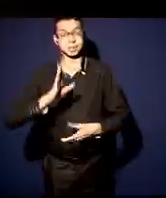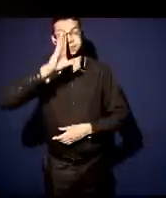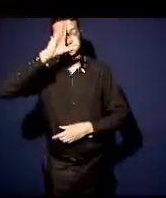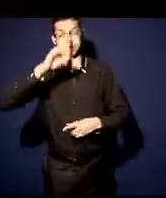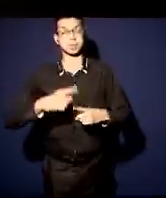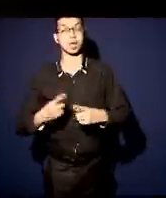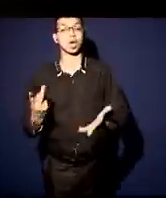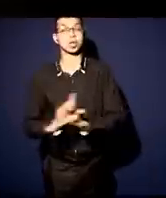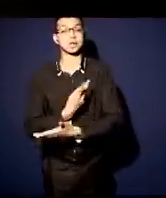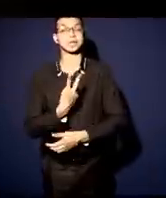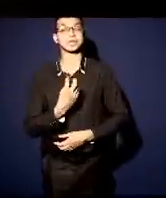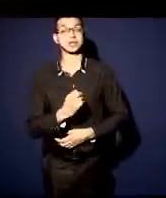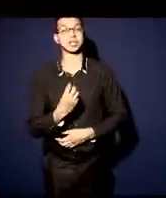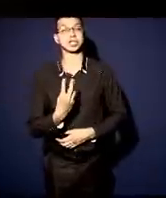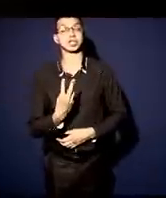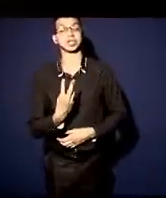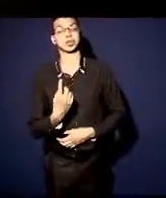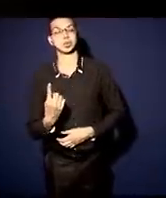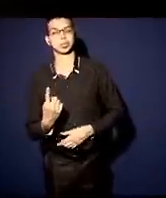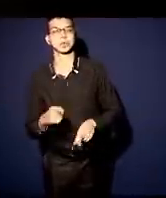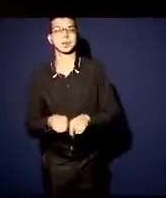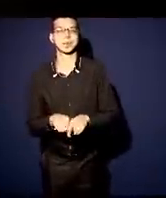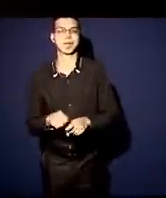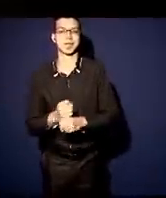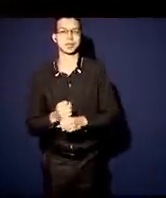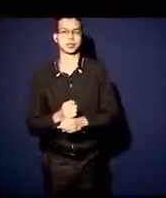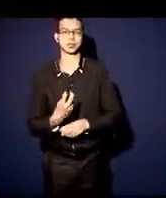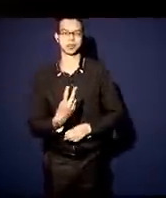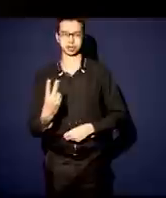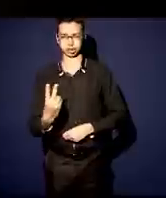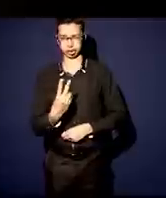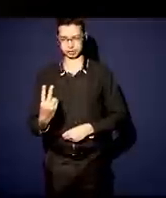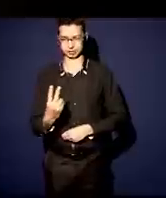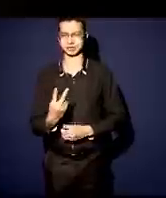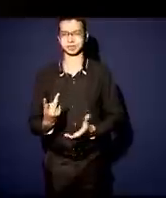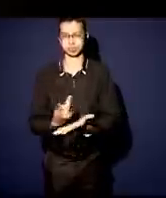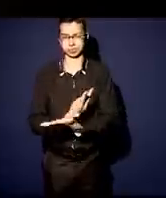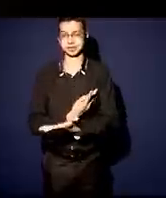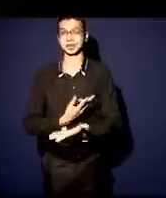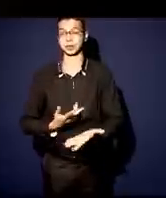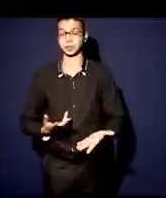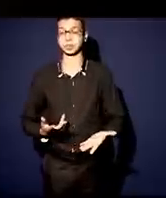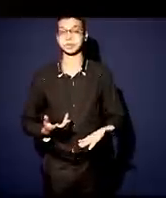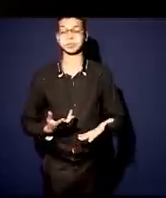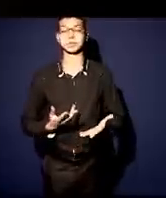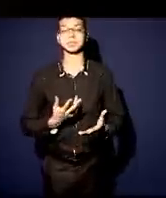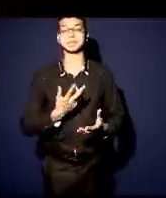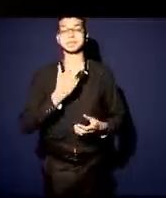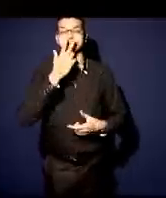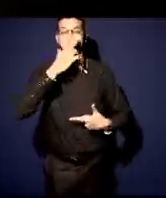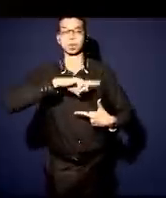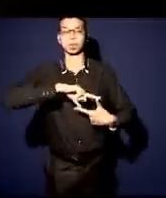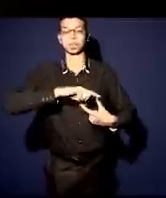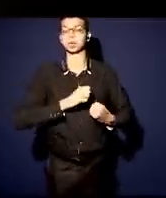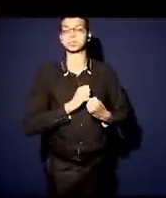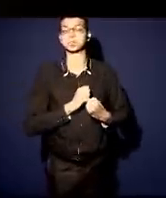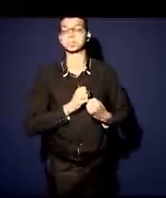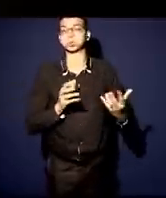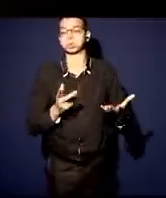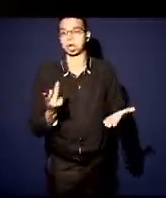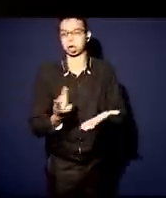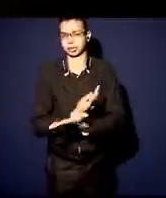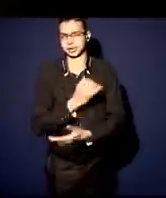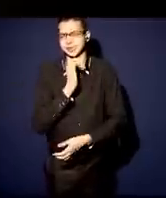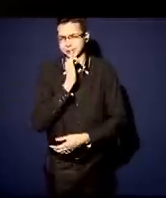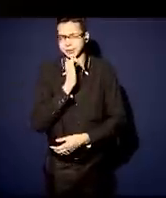em 21 e 22. Então, acho que uma das formas de você medir se o S&P está muito distorcido é